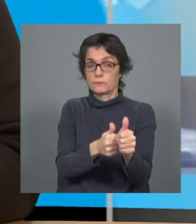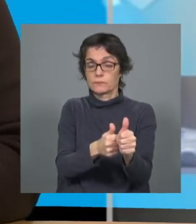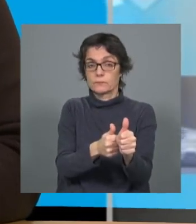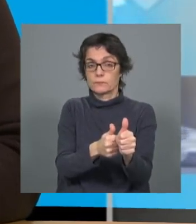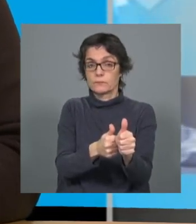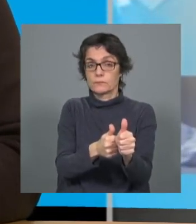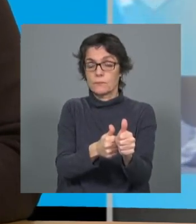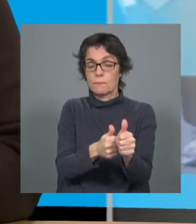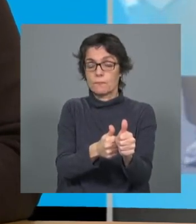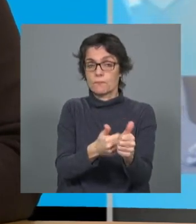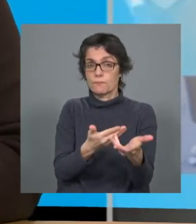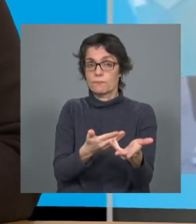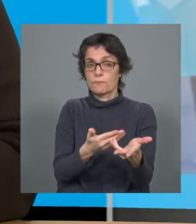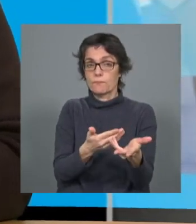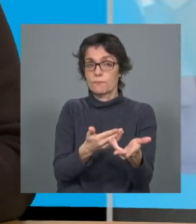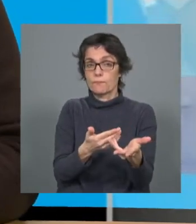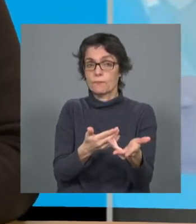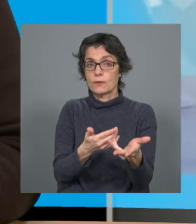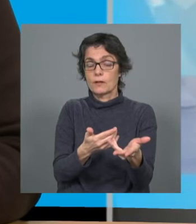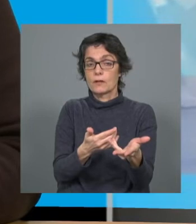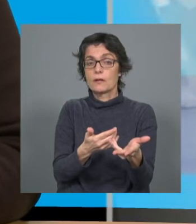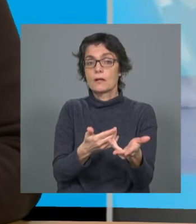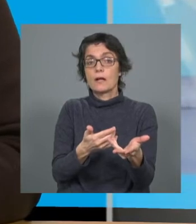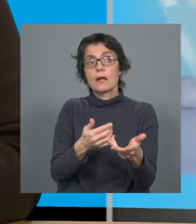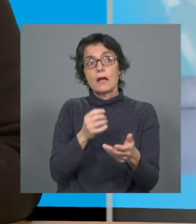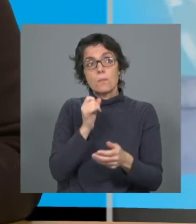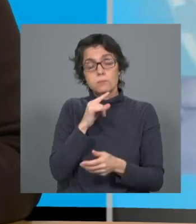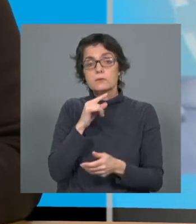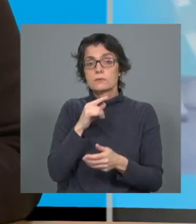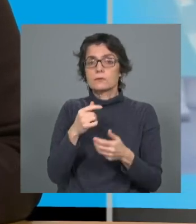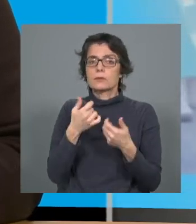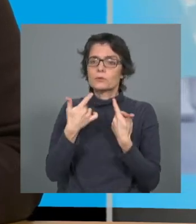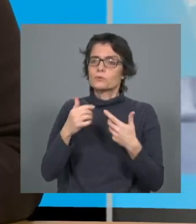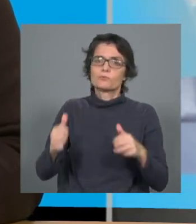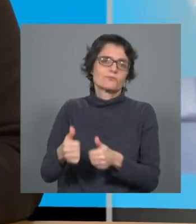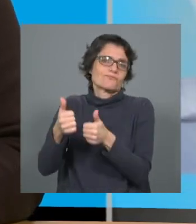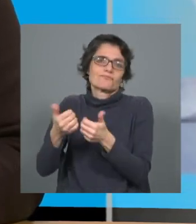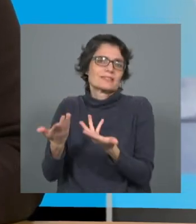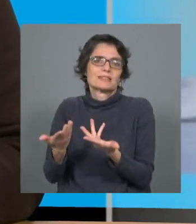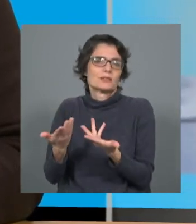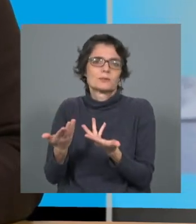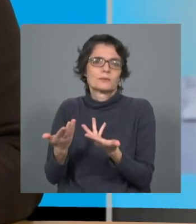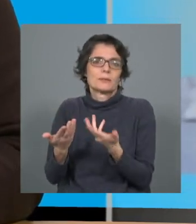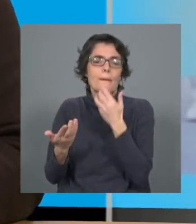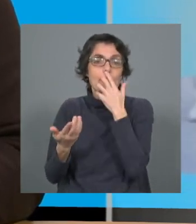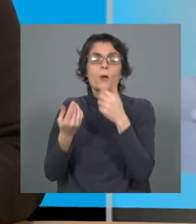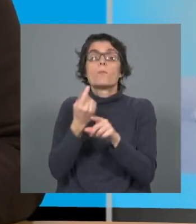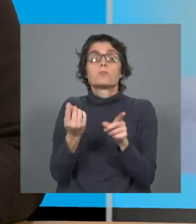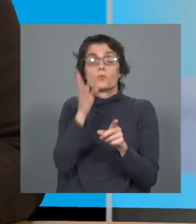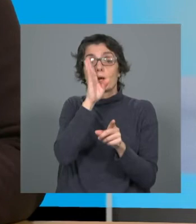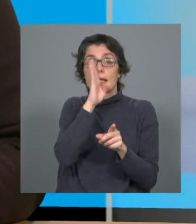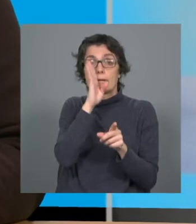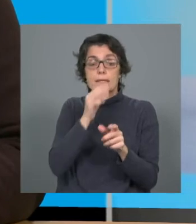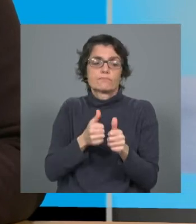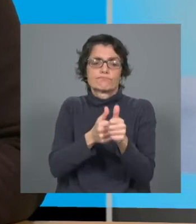isso será provavelmente melhor do que continuar com proibições